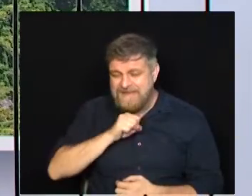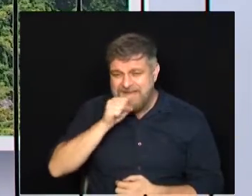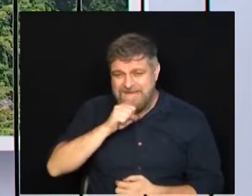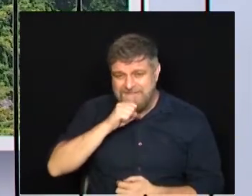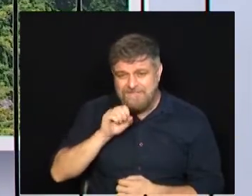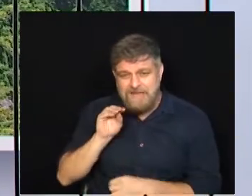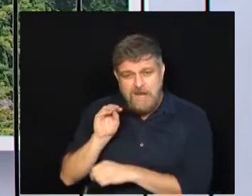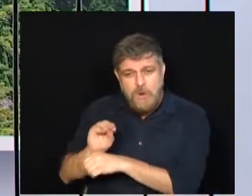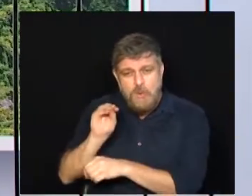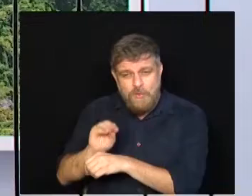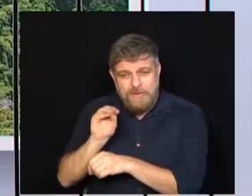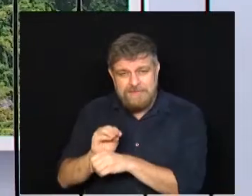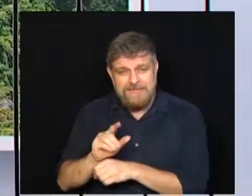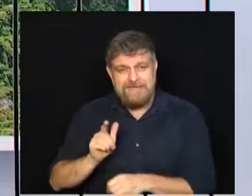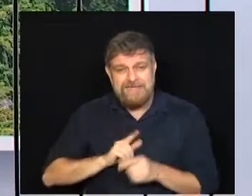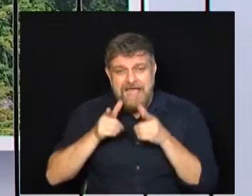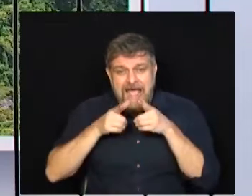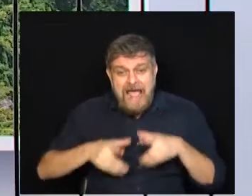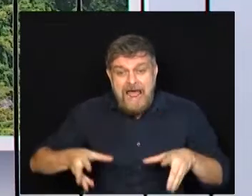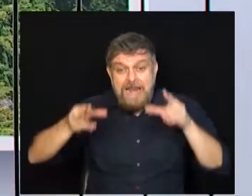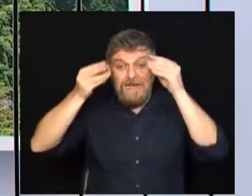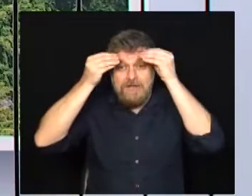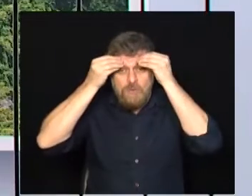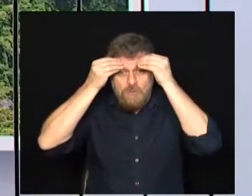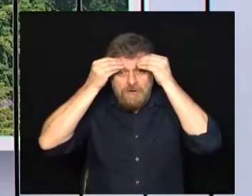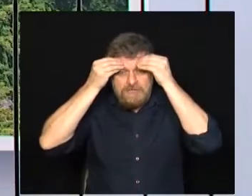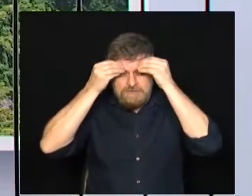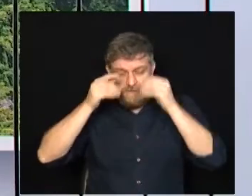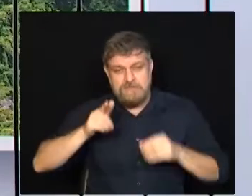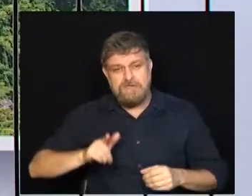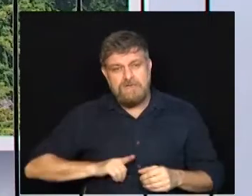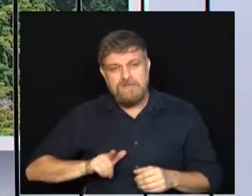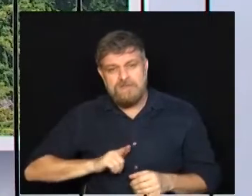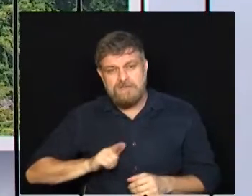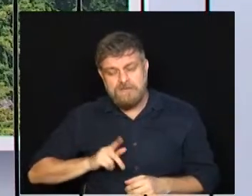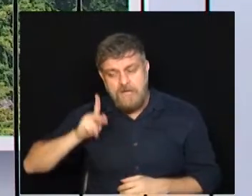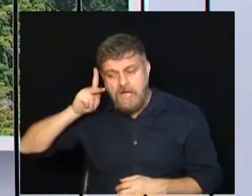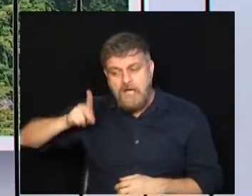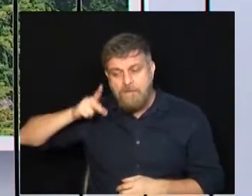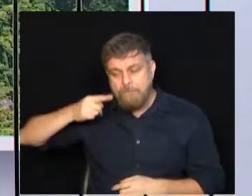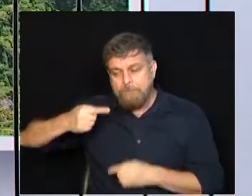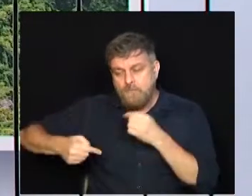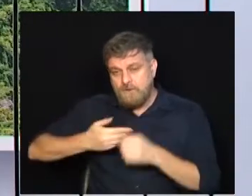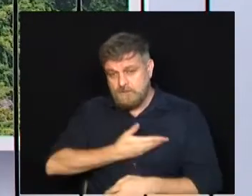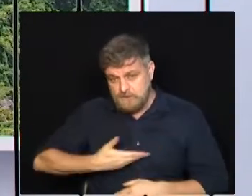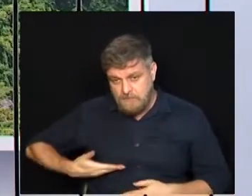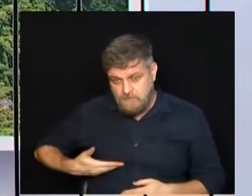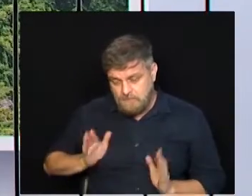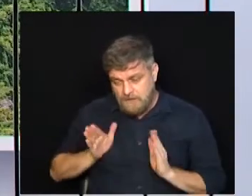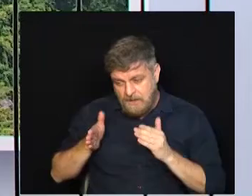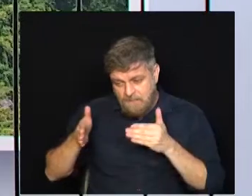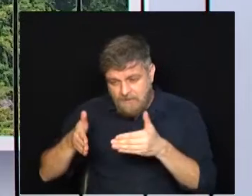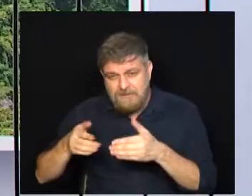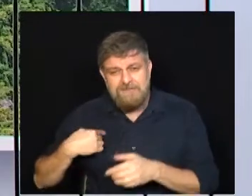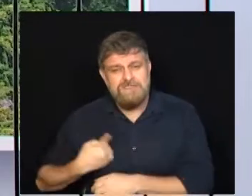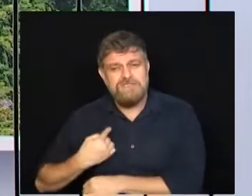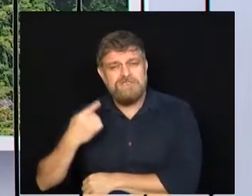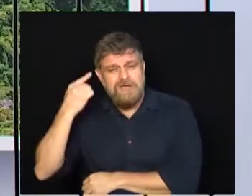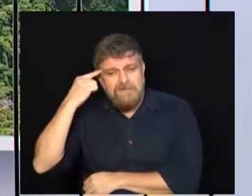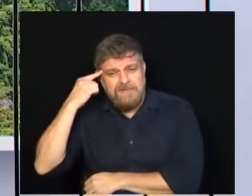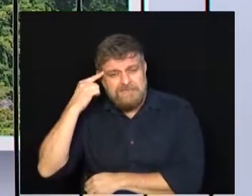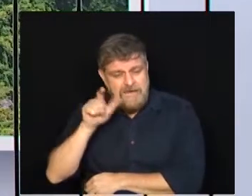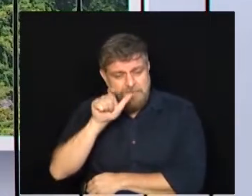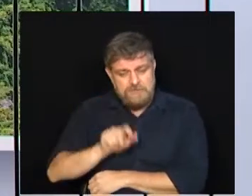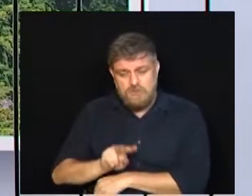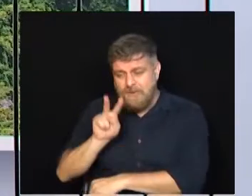gente fala da linguagem. Então, há uma outra ideia de construção de políticas públicas, quando a gente fala da questão dos